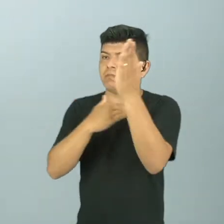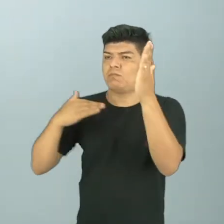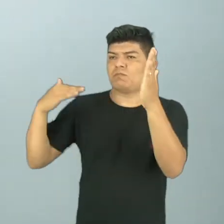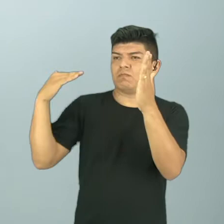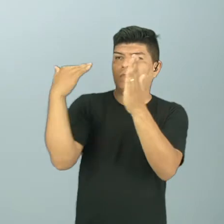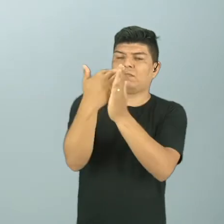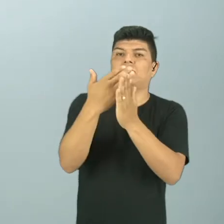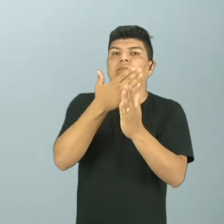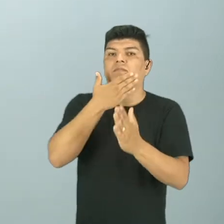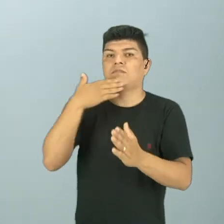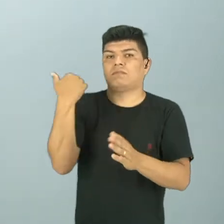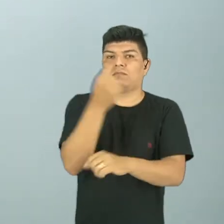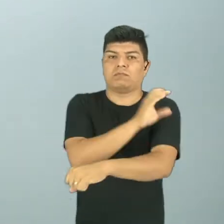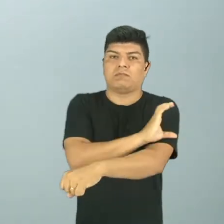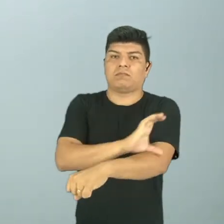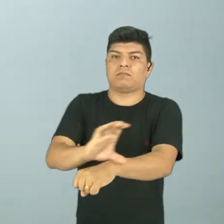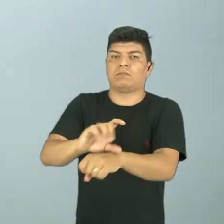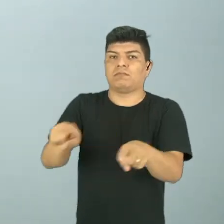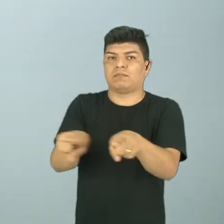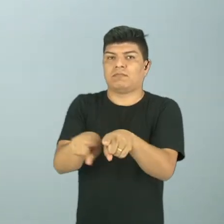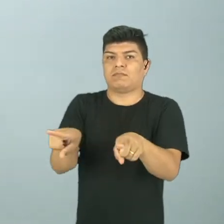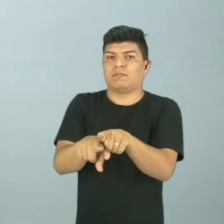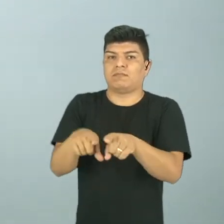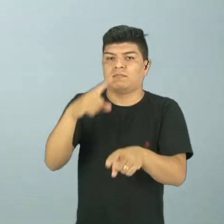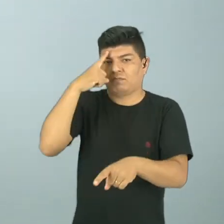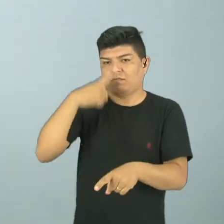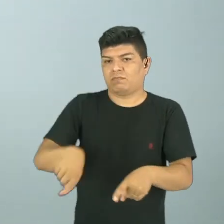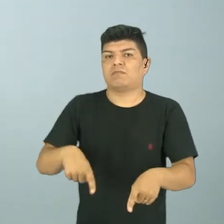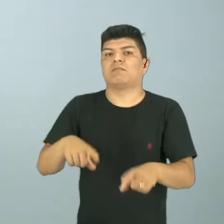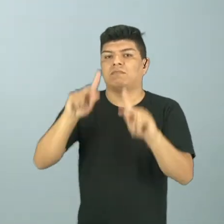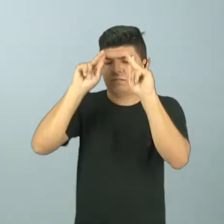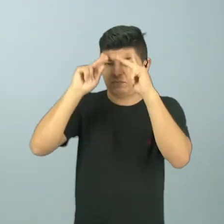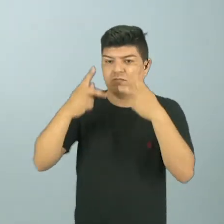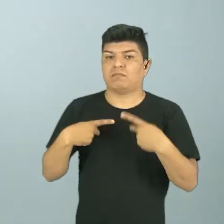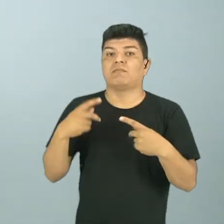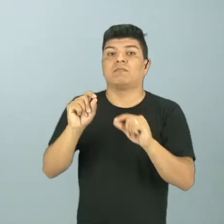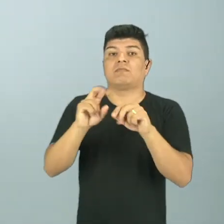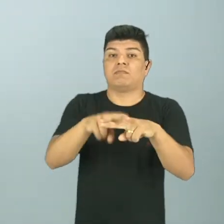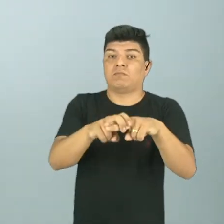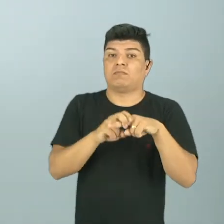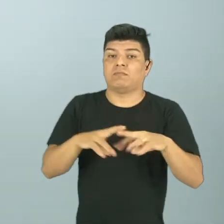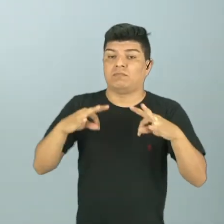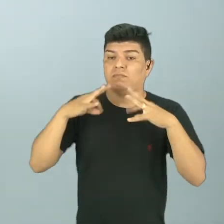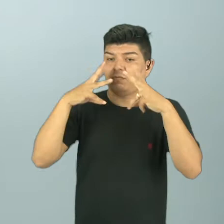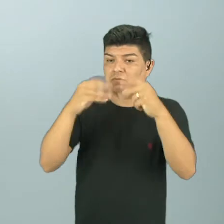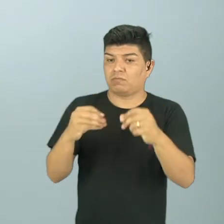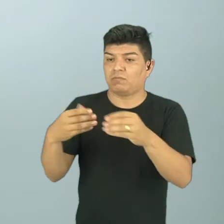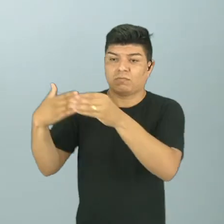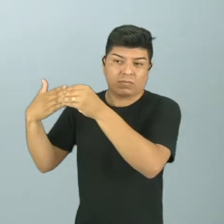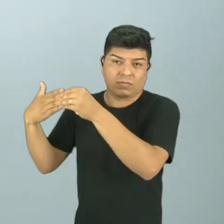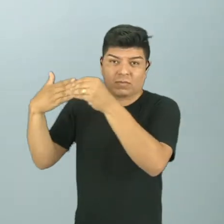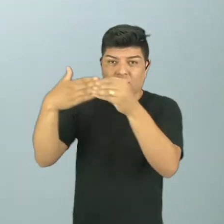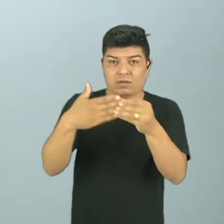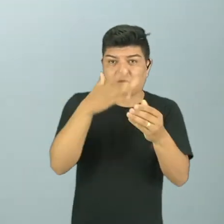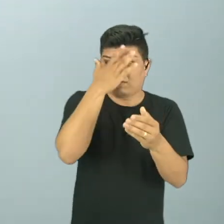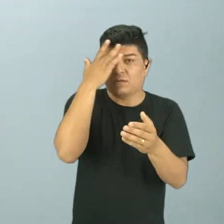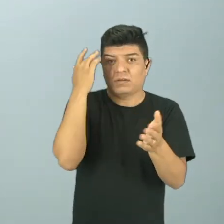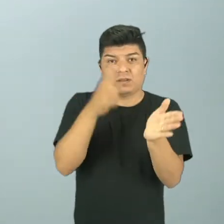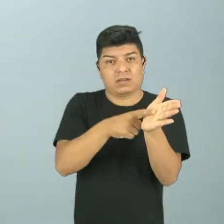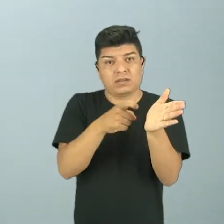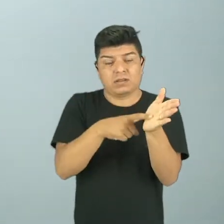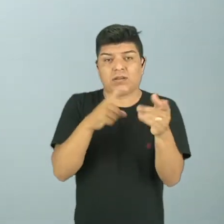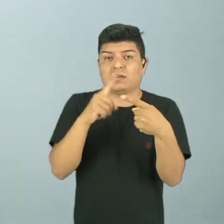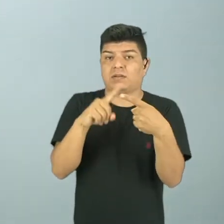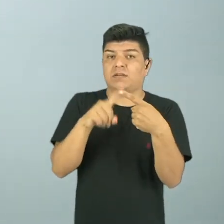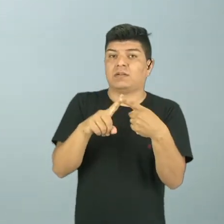como portador de cultura, como dono da moral. E todos esses aspectos, eles traziam os brancos para cá, porque